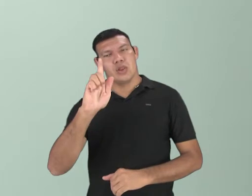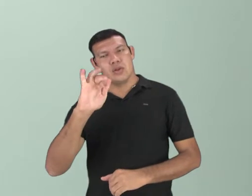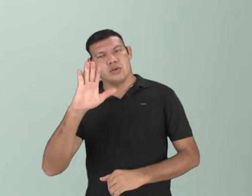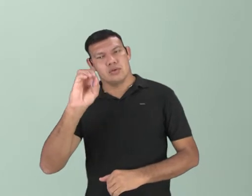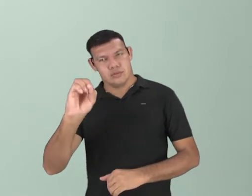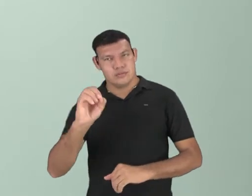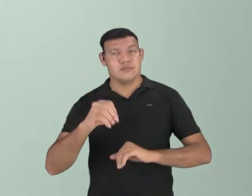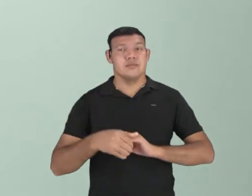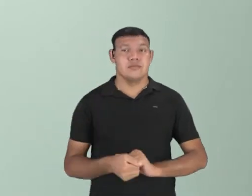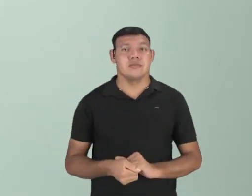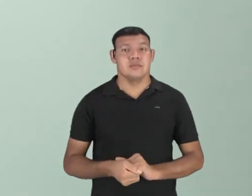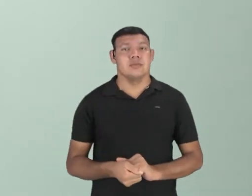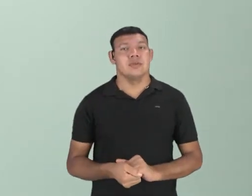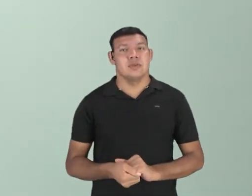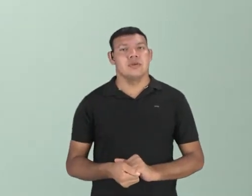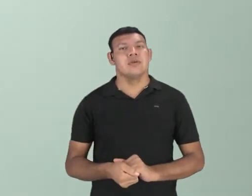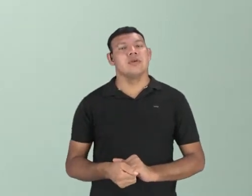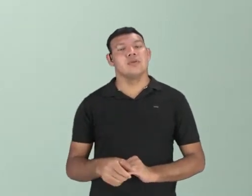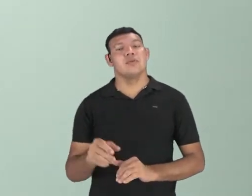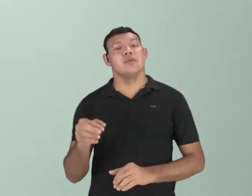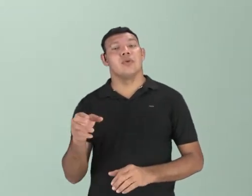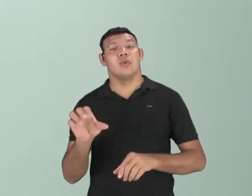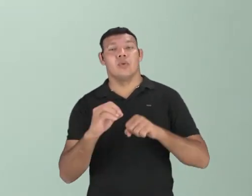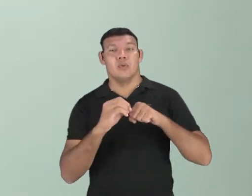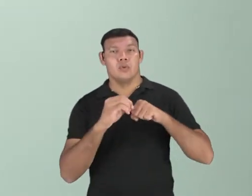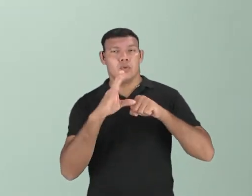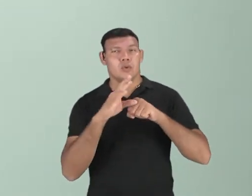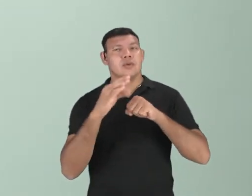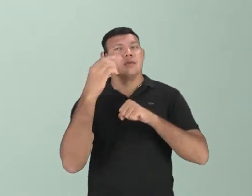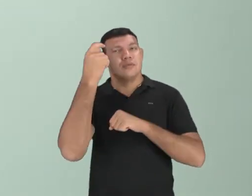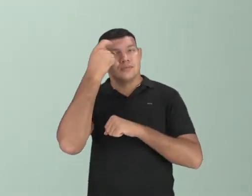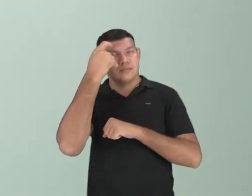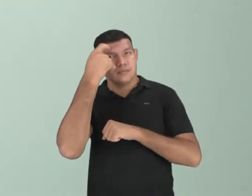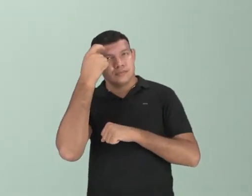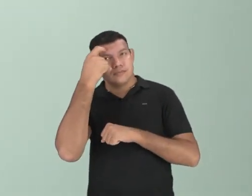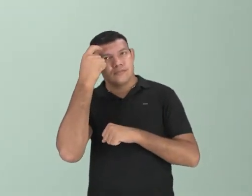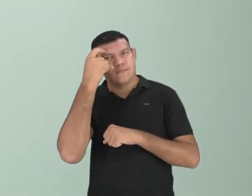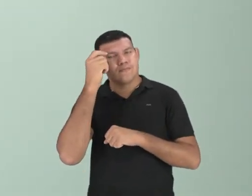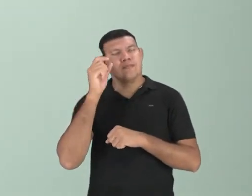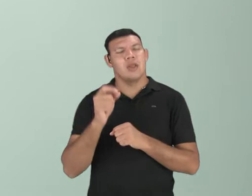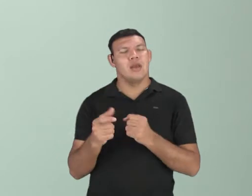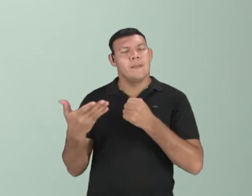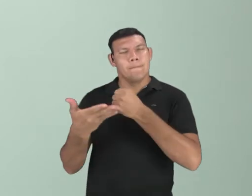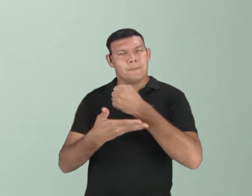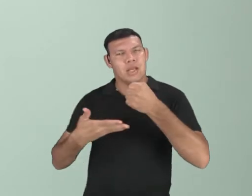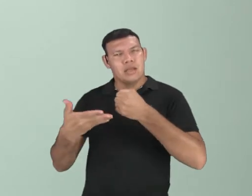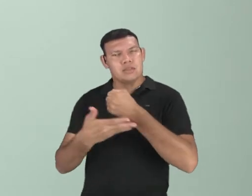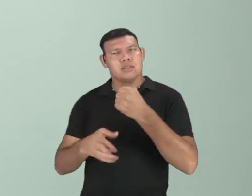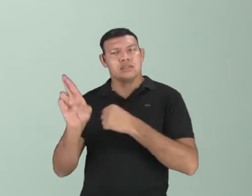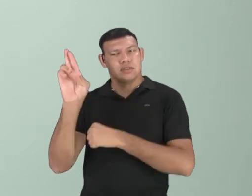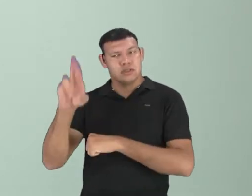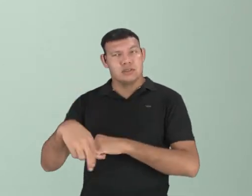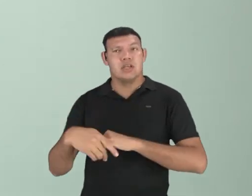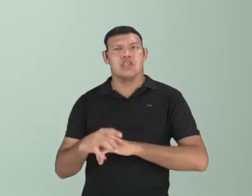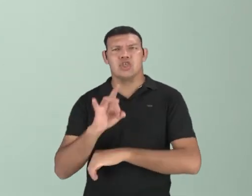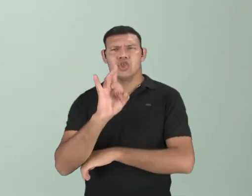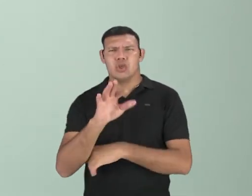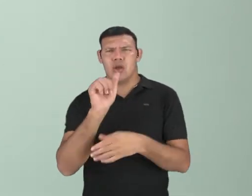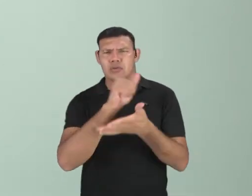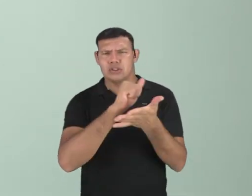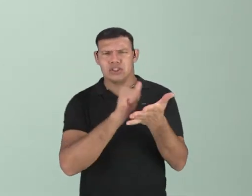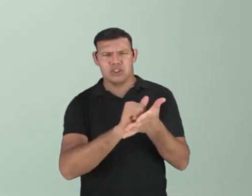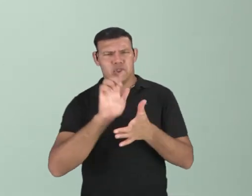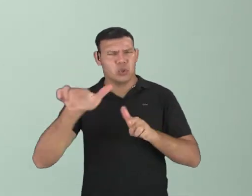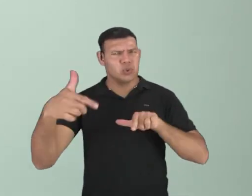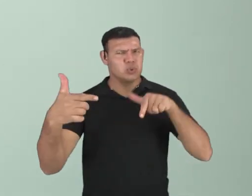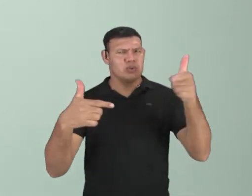Tá bom? Então, o conhecimento racional, por sua vez, fundamenta-se nos princípios da razão e não exclusivamente nos dados